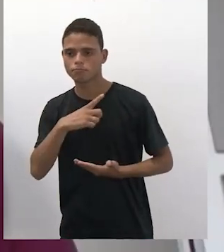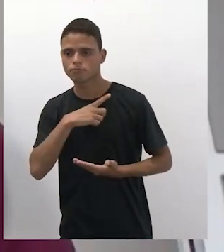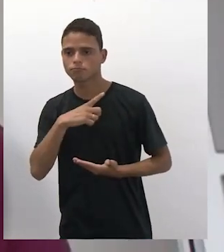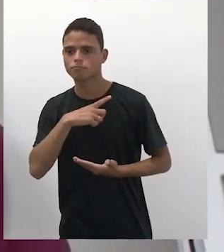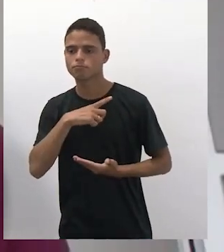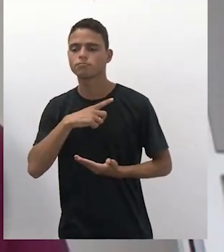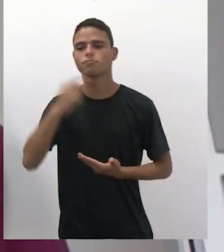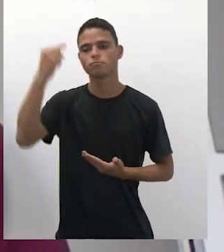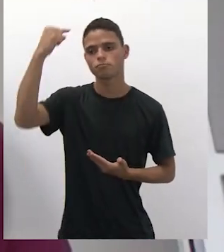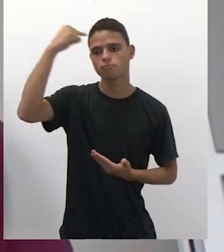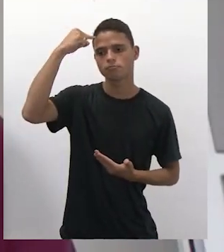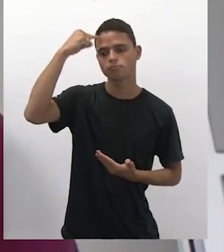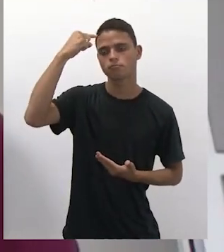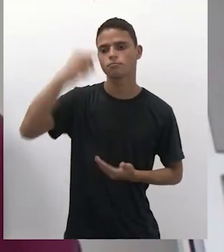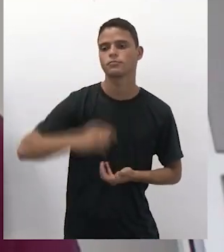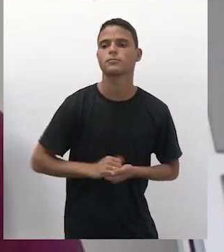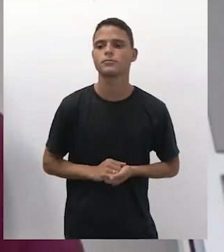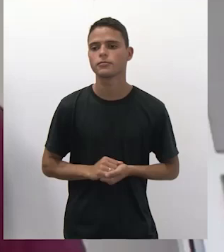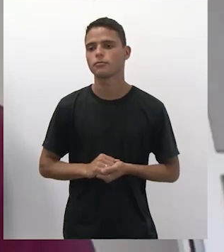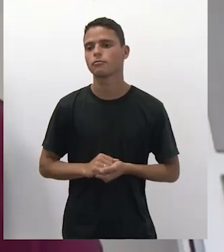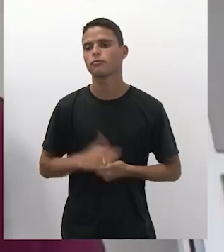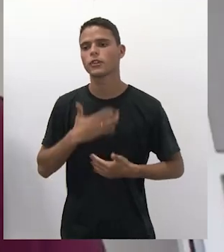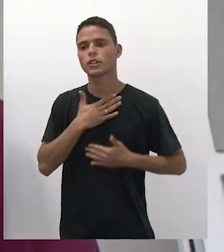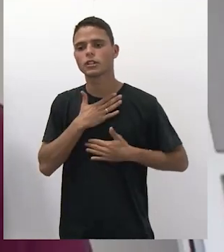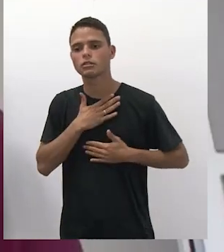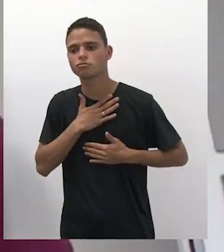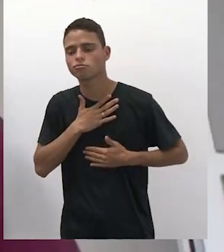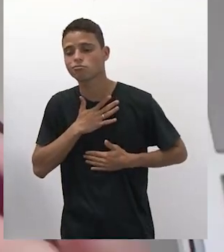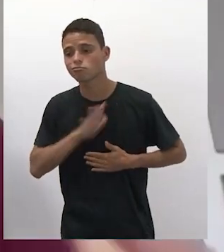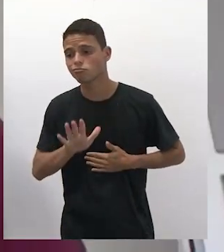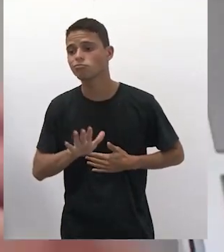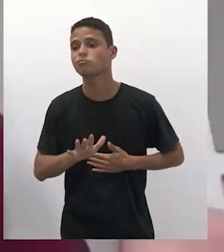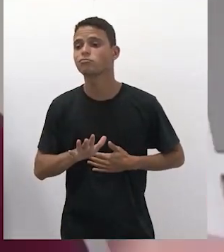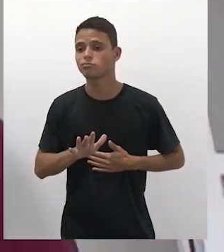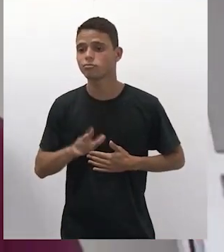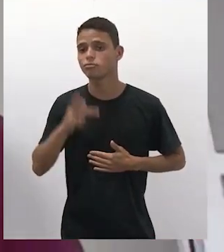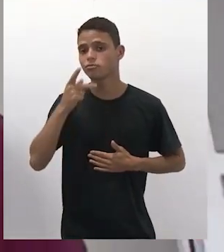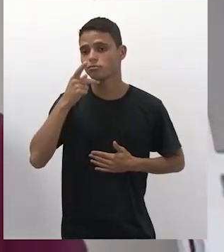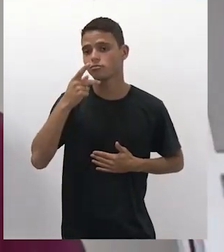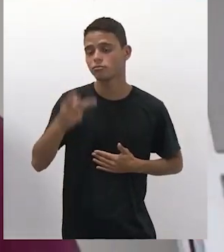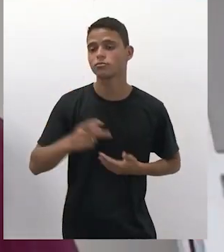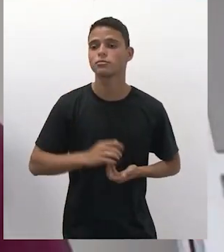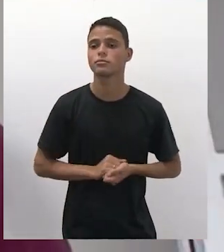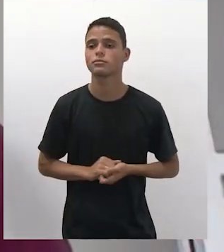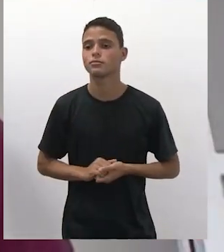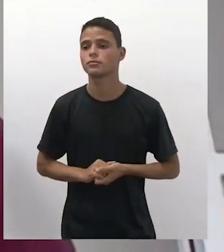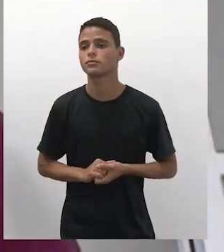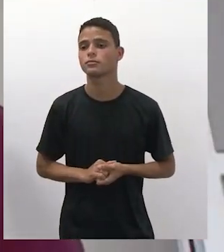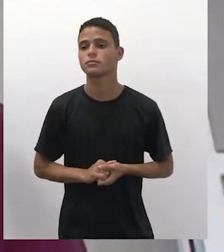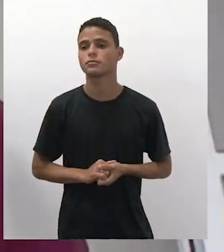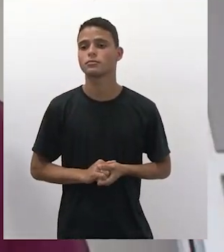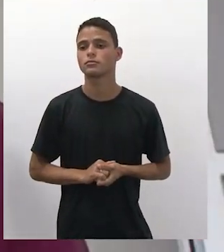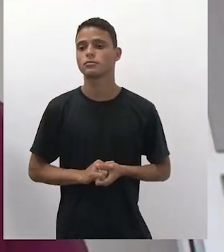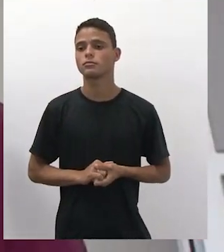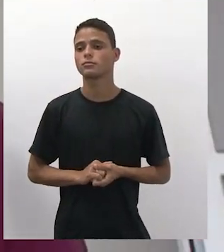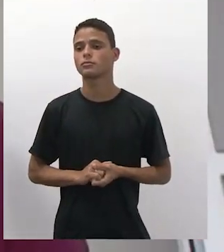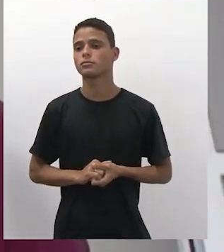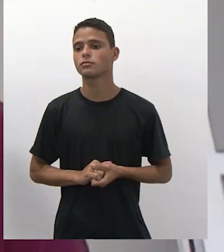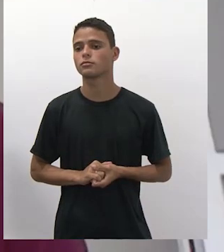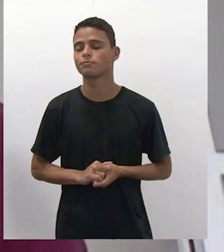né? Eu não gosto de chamar, não só eu, mas o grupo de